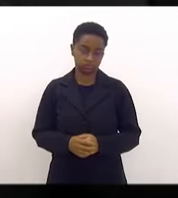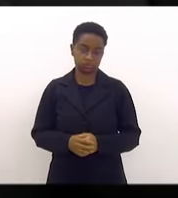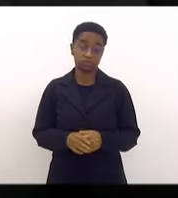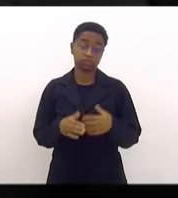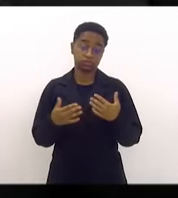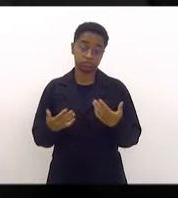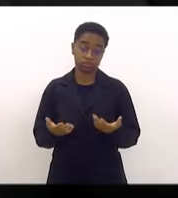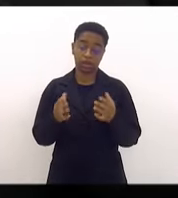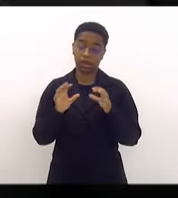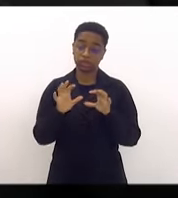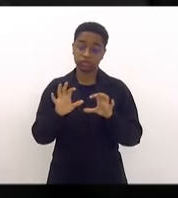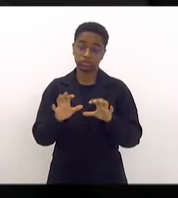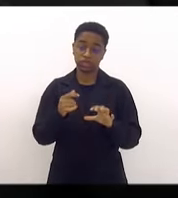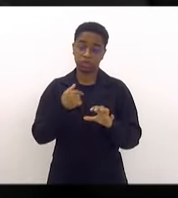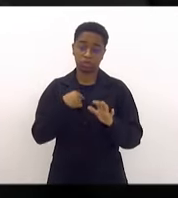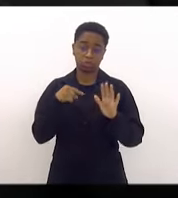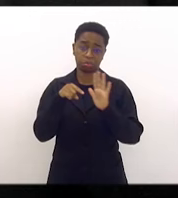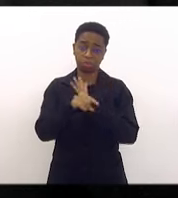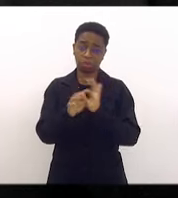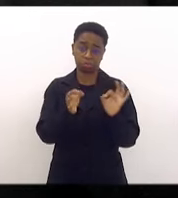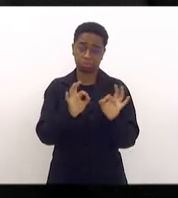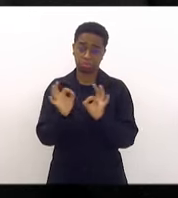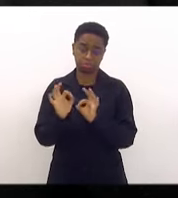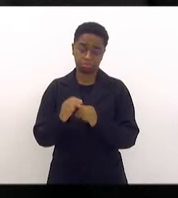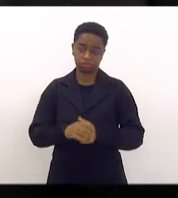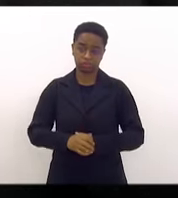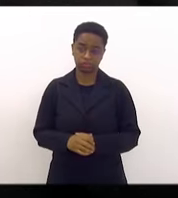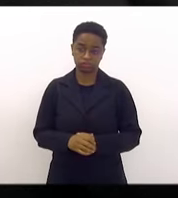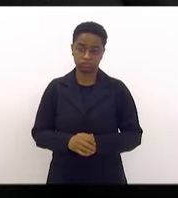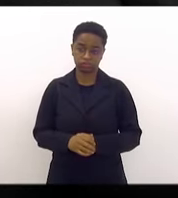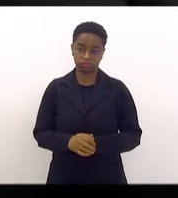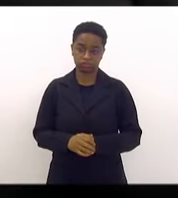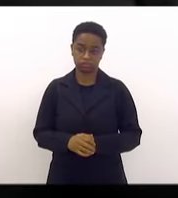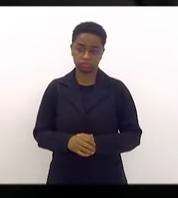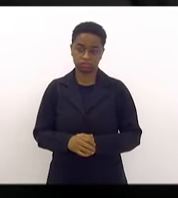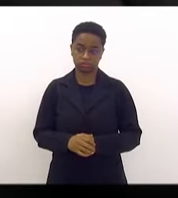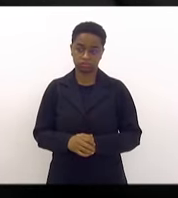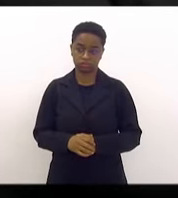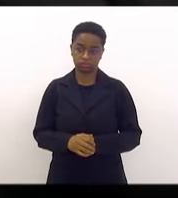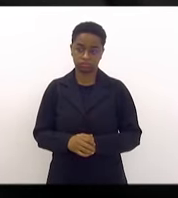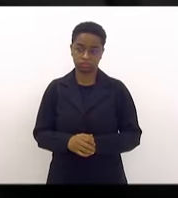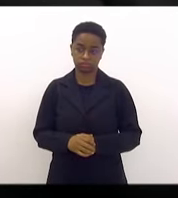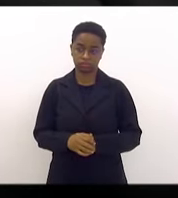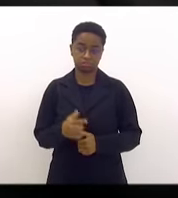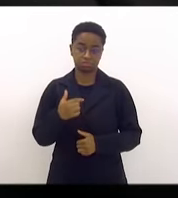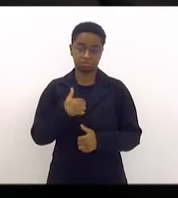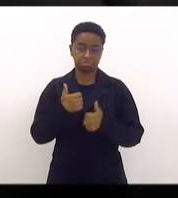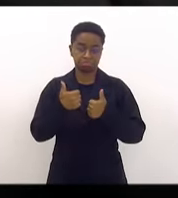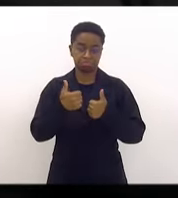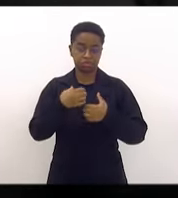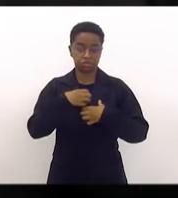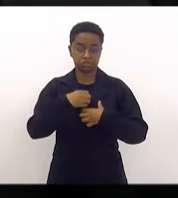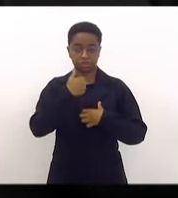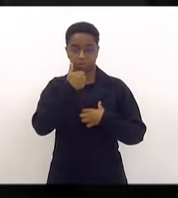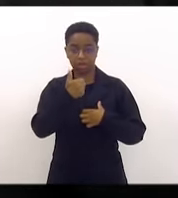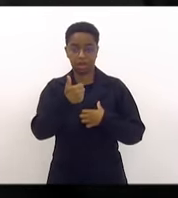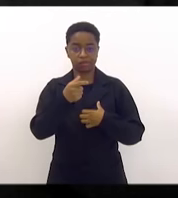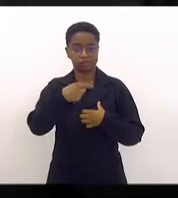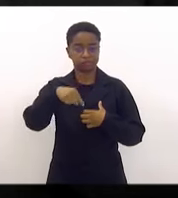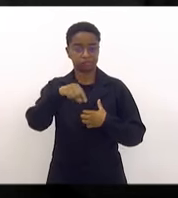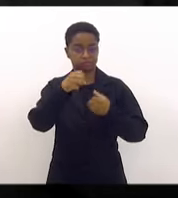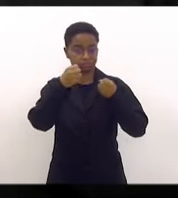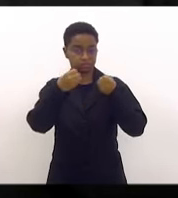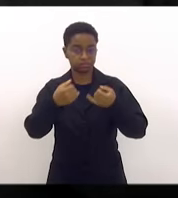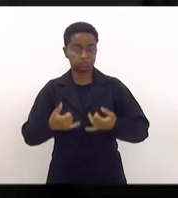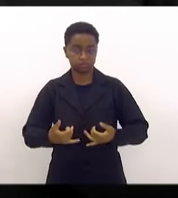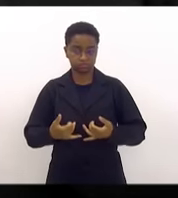sendo assim eu não tenho nenhuma pergunta eh para ser feita dou-me por satisfeito pelas explicações que